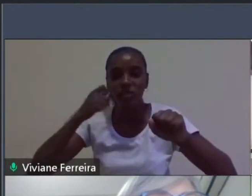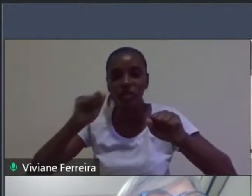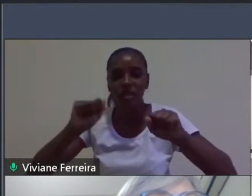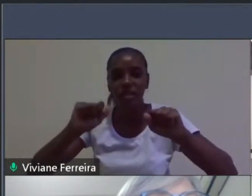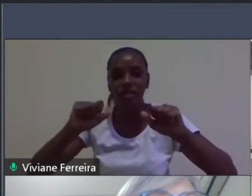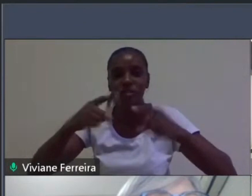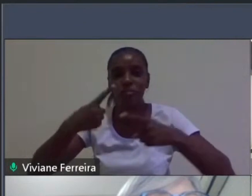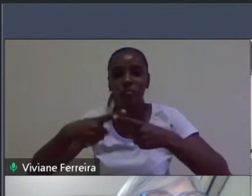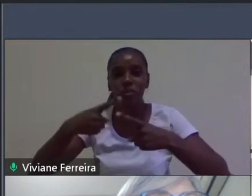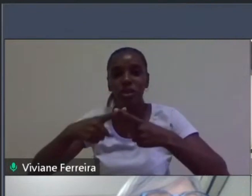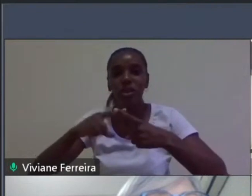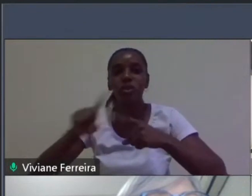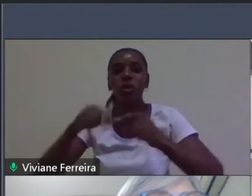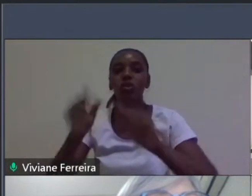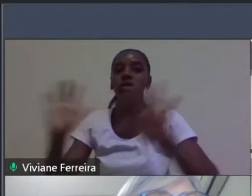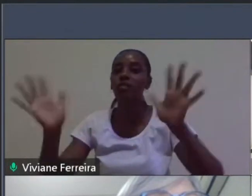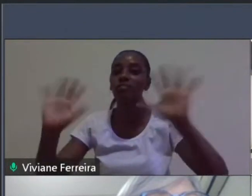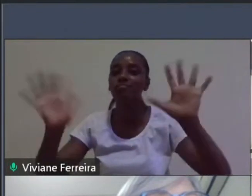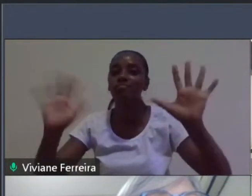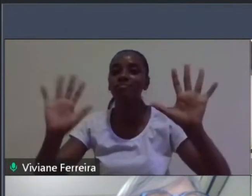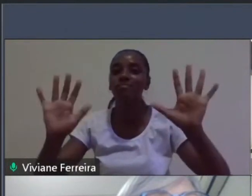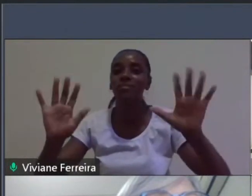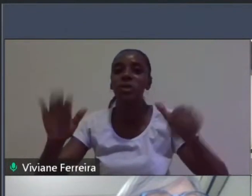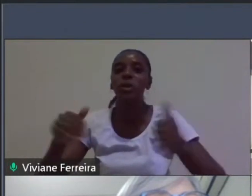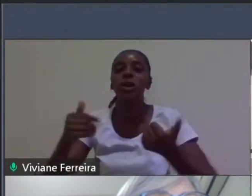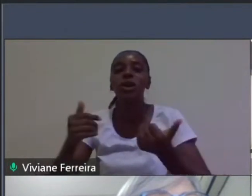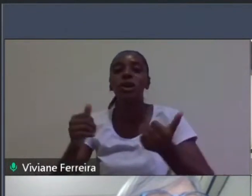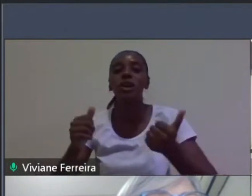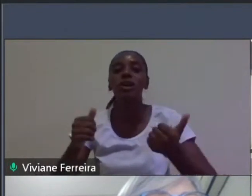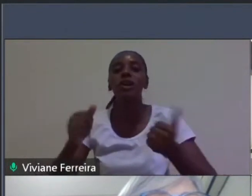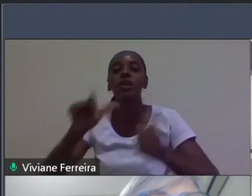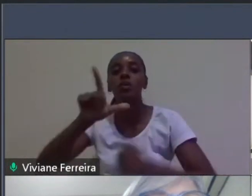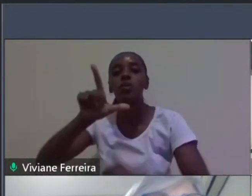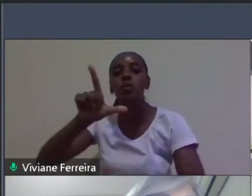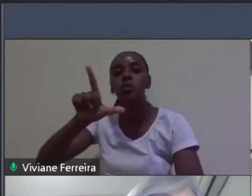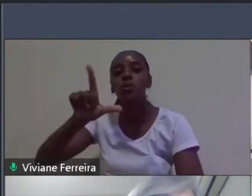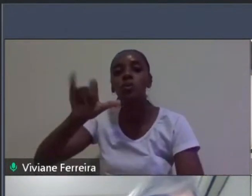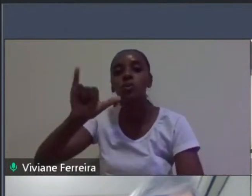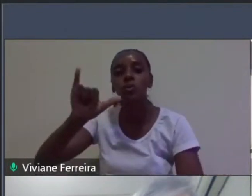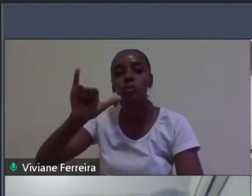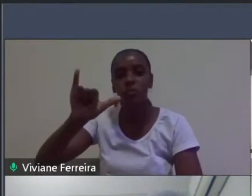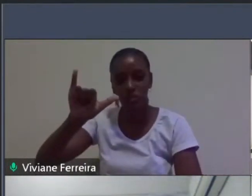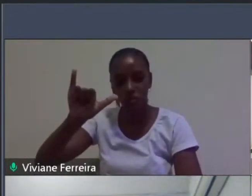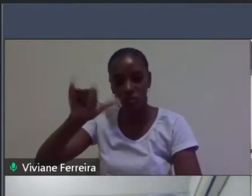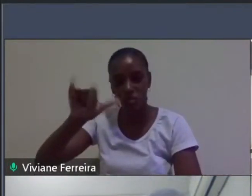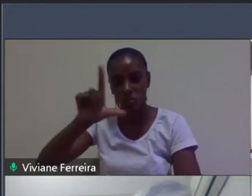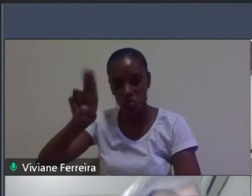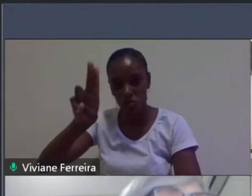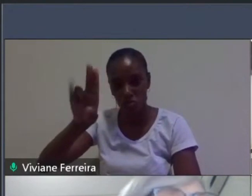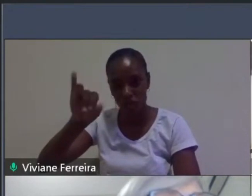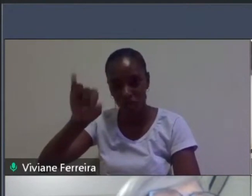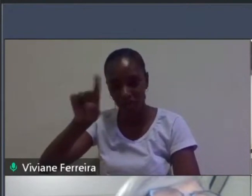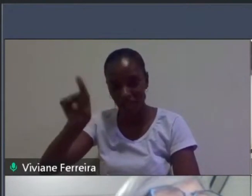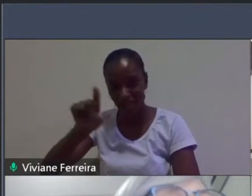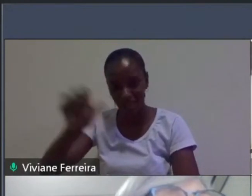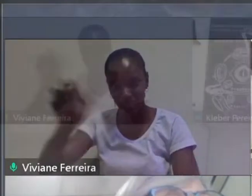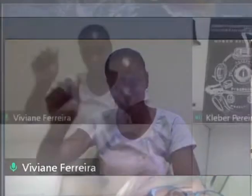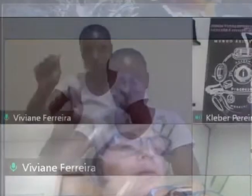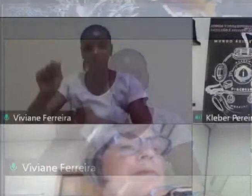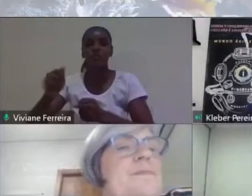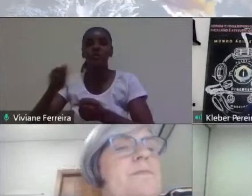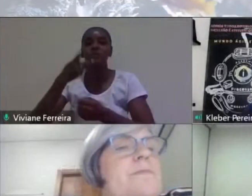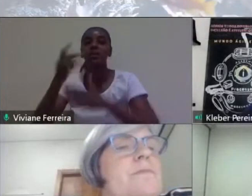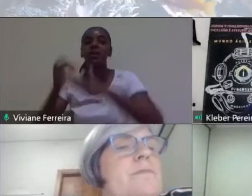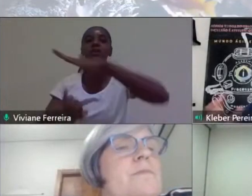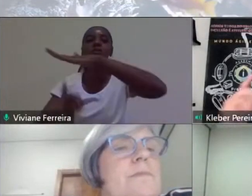se despedir. Bom, nesse meio tempo, Luísa... Você quer dar as palavras finais, falar do Instituto, chamar as pessoas?